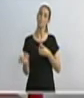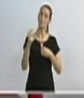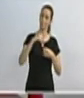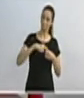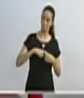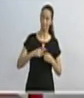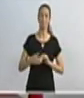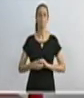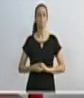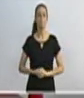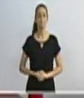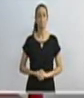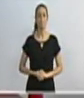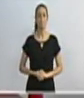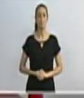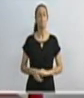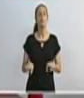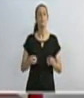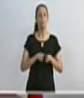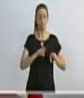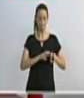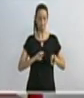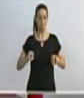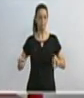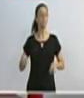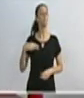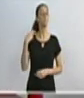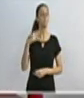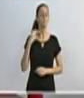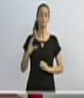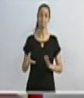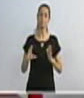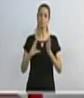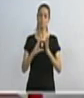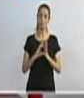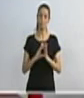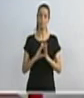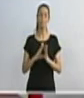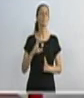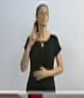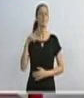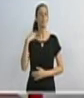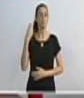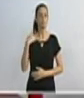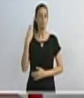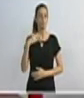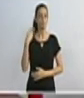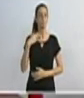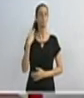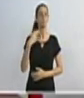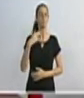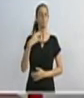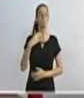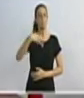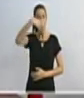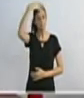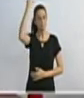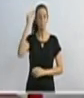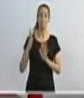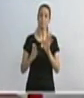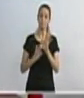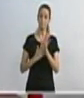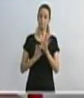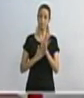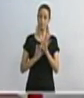presente. Ainda na mesa, os vereadores Alexandre Caminha e o vereador Alexandre Pereira, proponentes